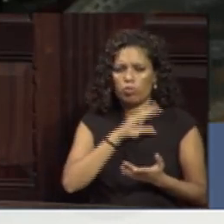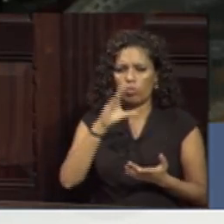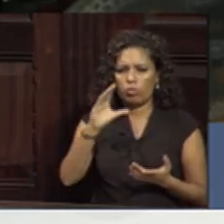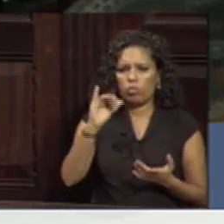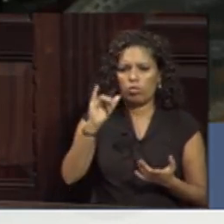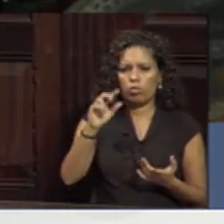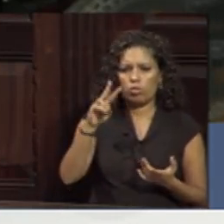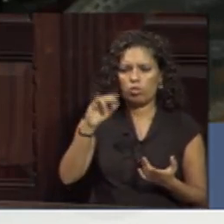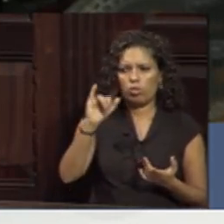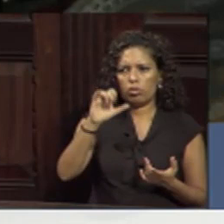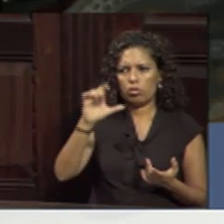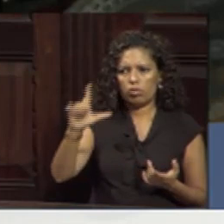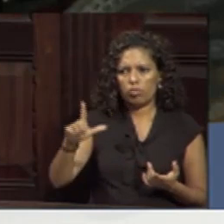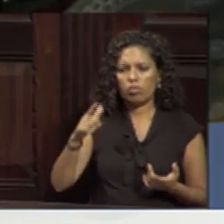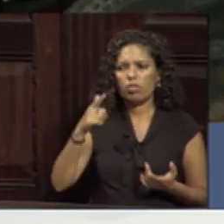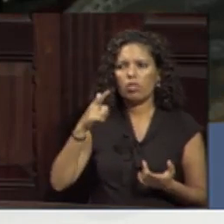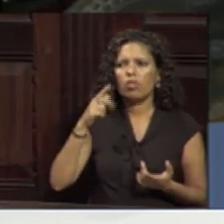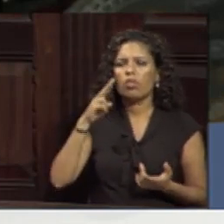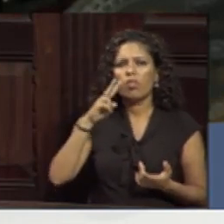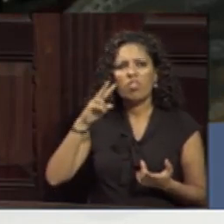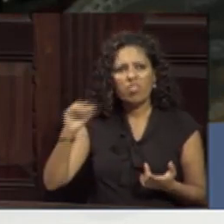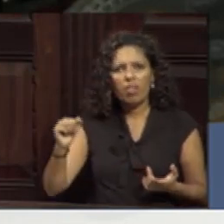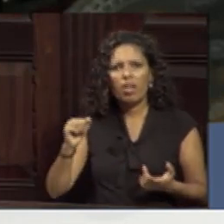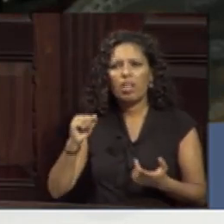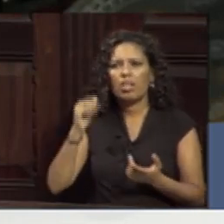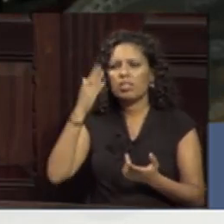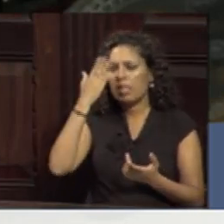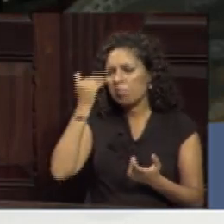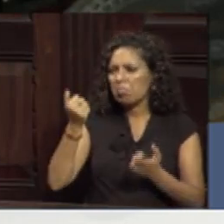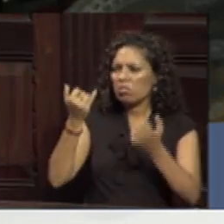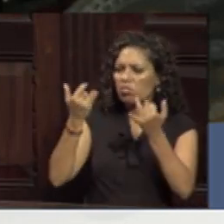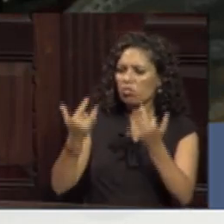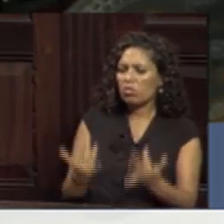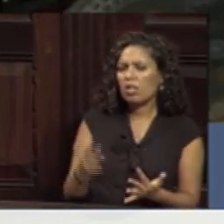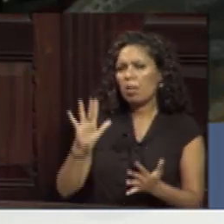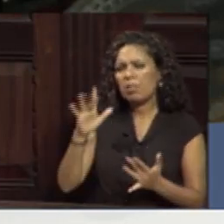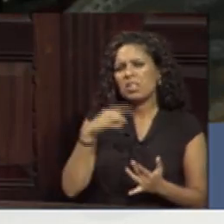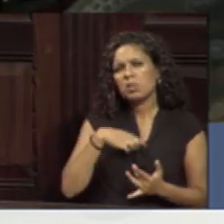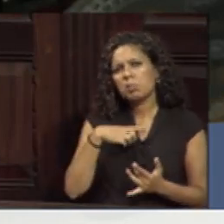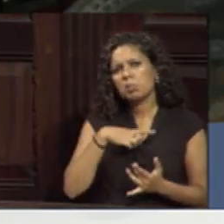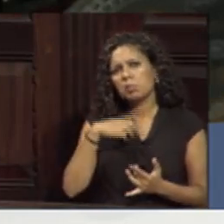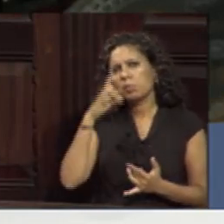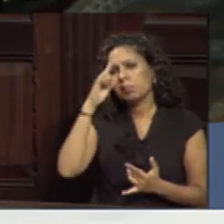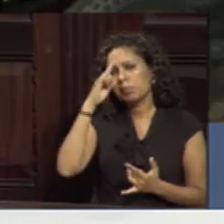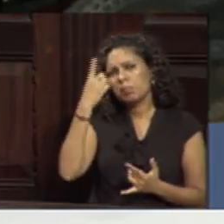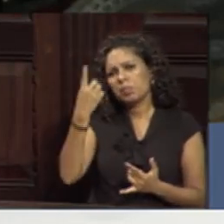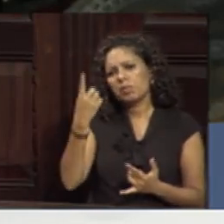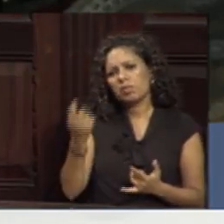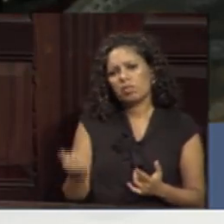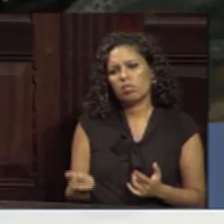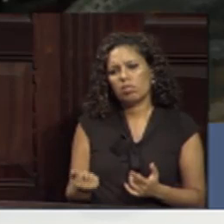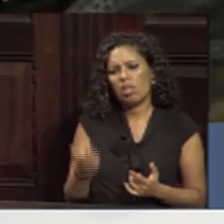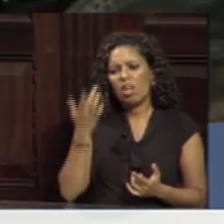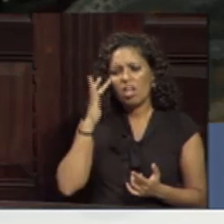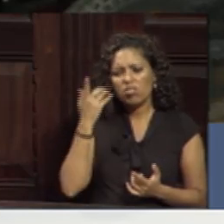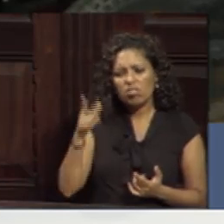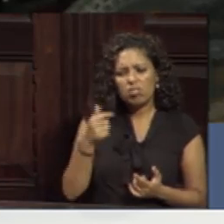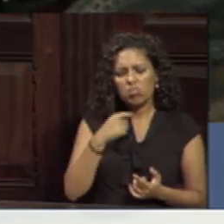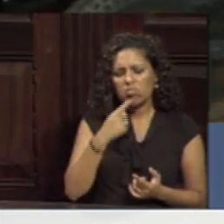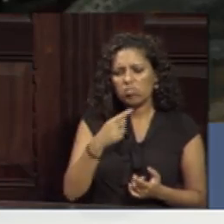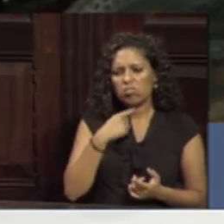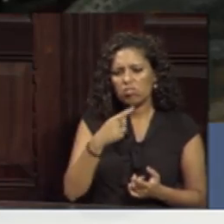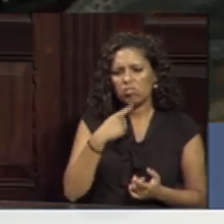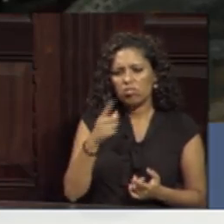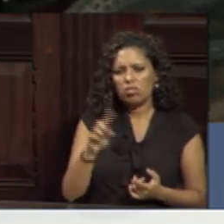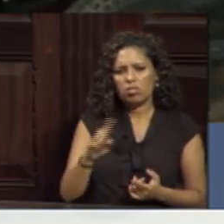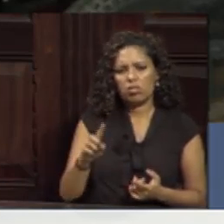vejo estrutura. A Polícia Civil, um dia desses, me visitou aqui um representante da parte